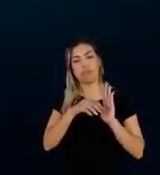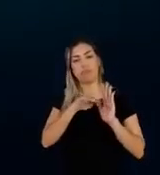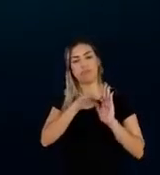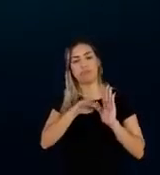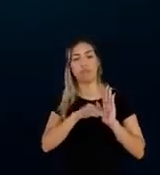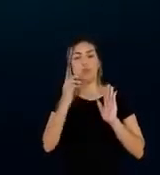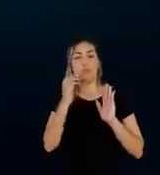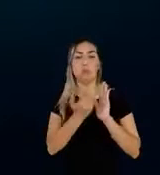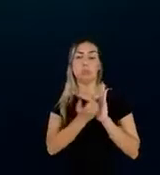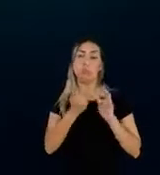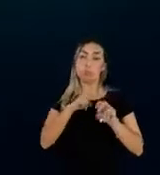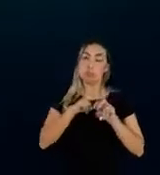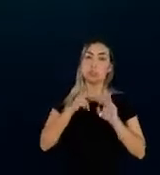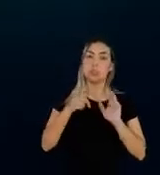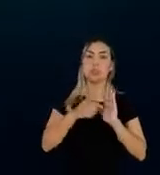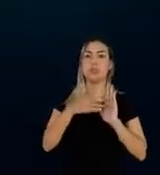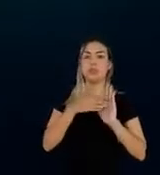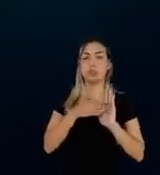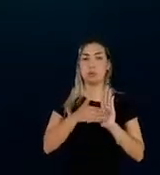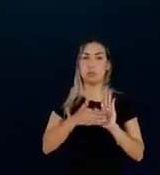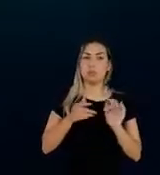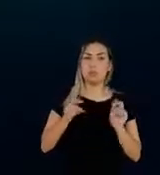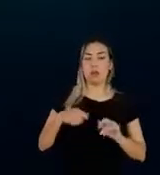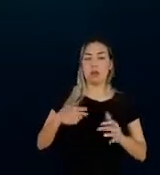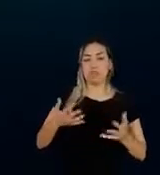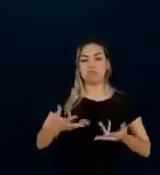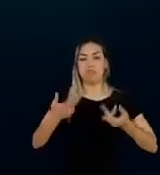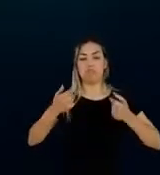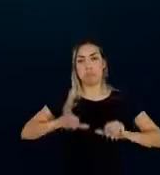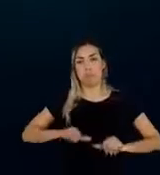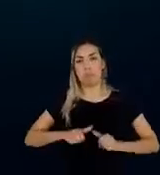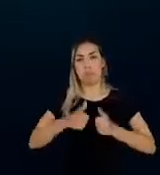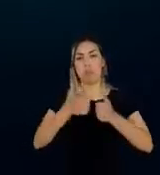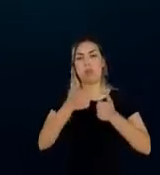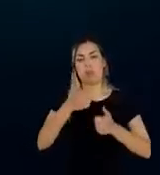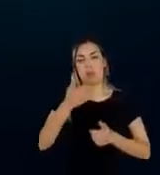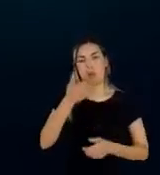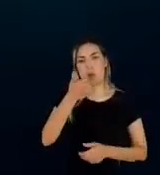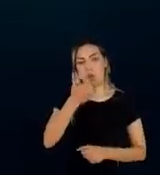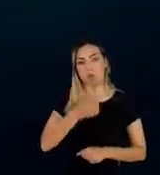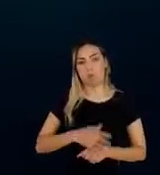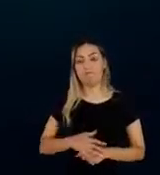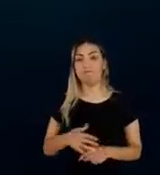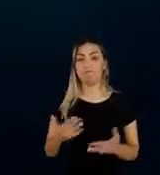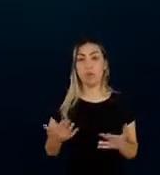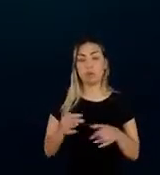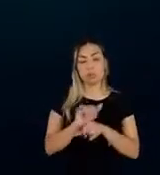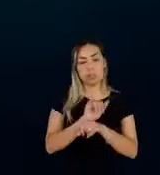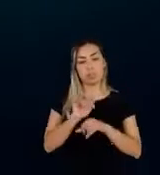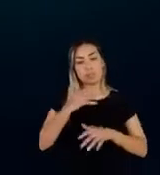nossa proposta de aprimoramento, né? O aprimoramento que a gente trata